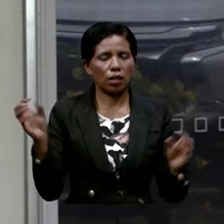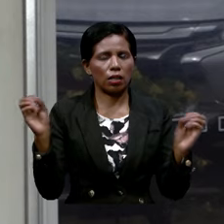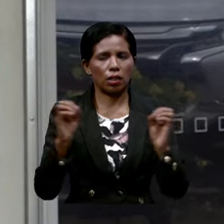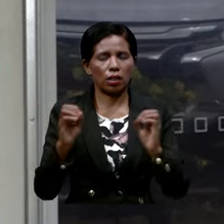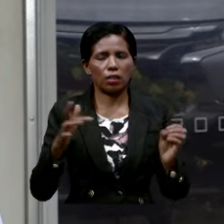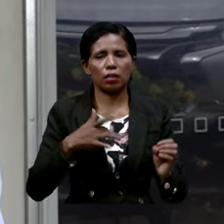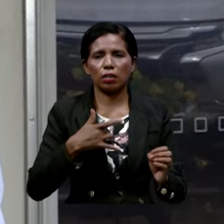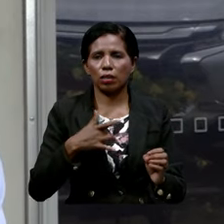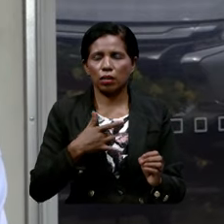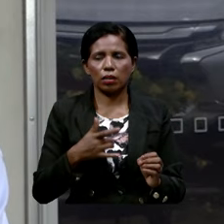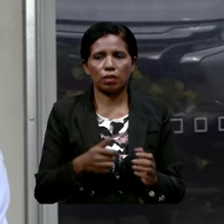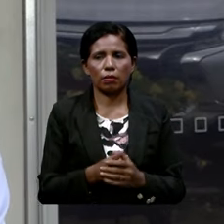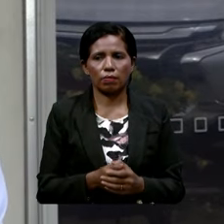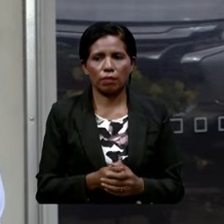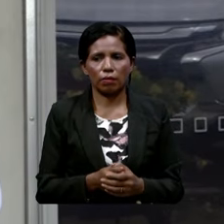sente